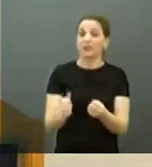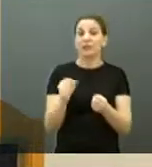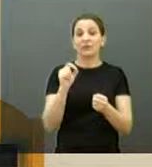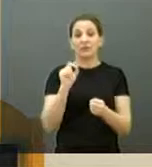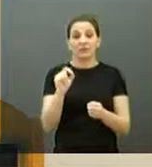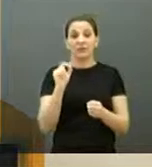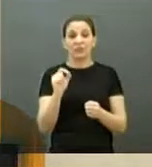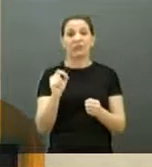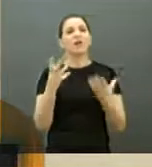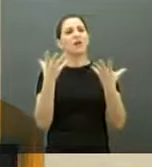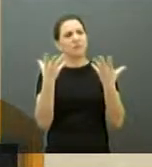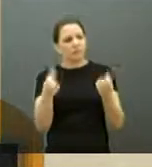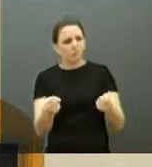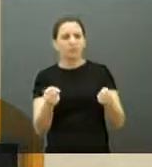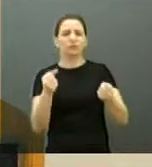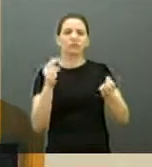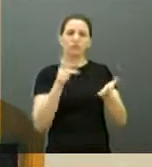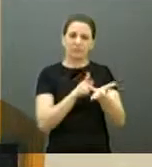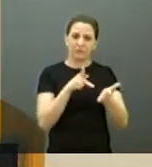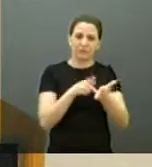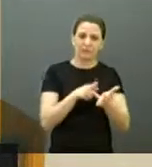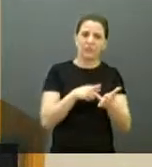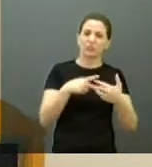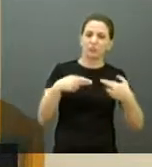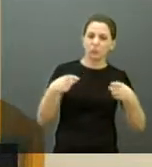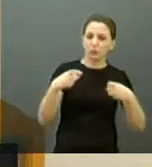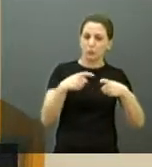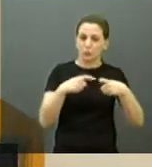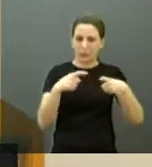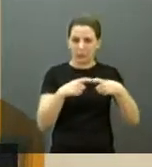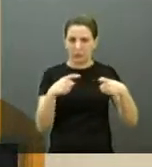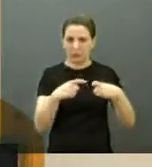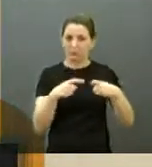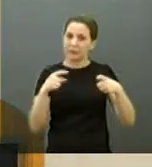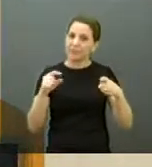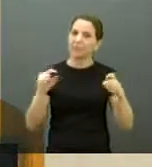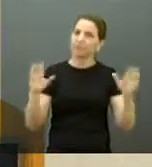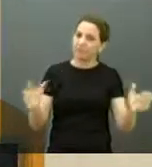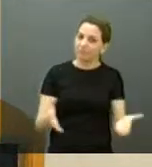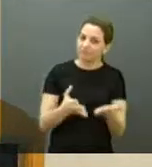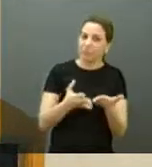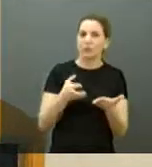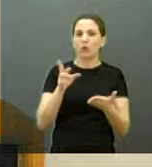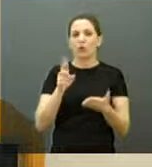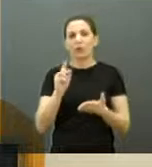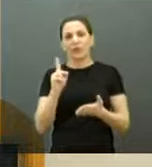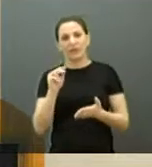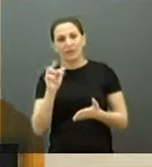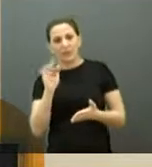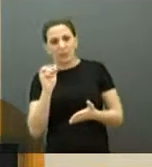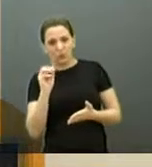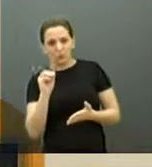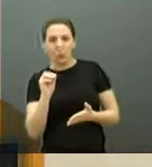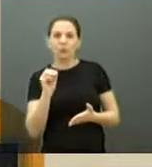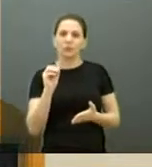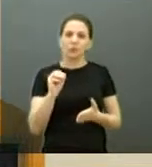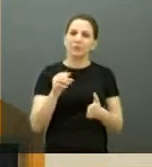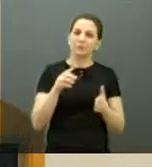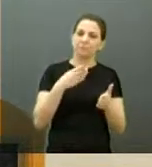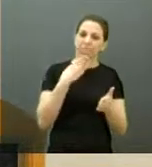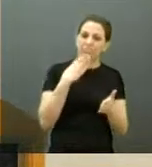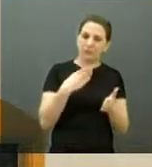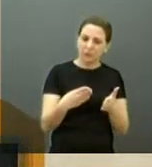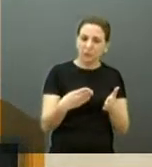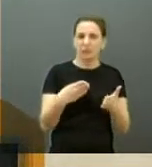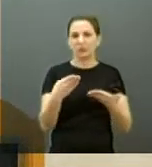foi conivente com essa situação. Acho que a iniciativa do vereador Rodrigo Bochechinha de fazer o requerimento